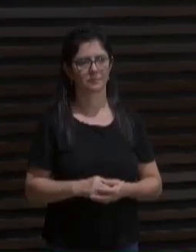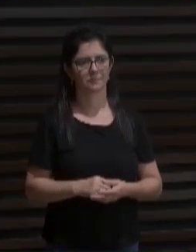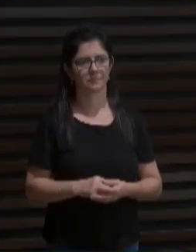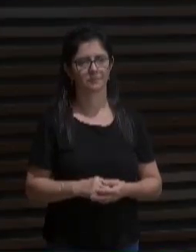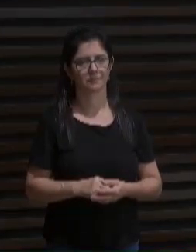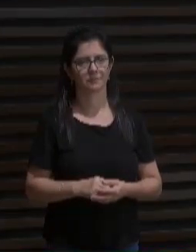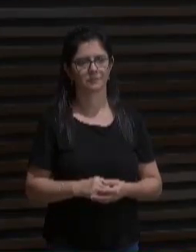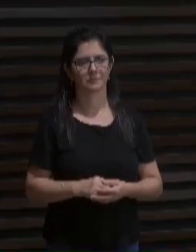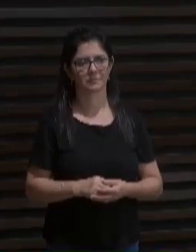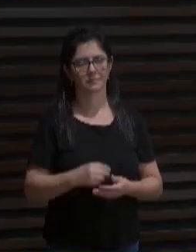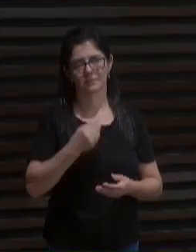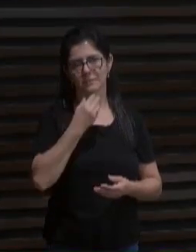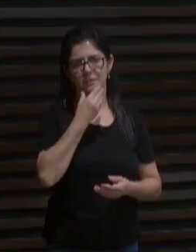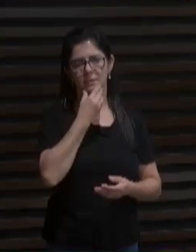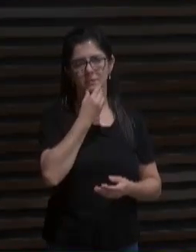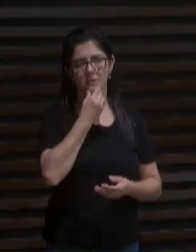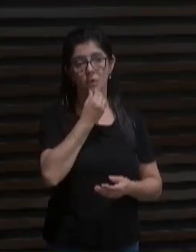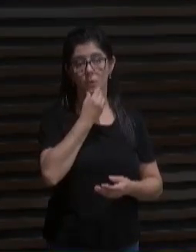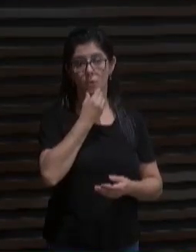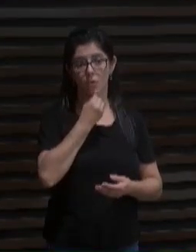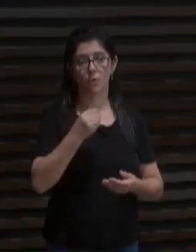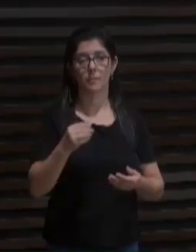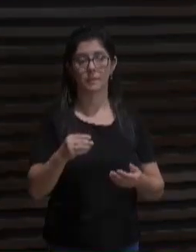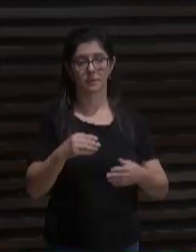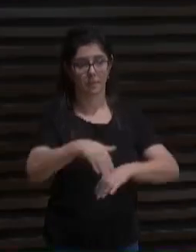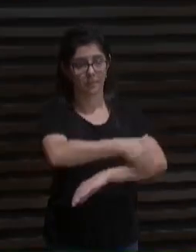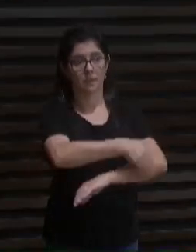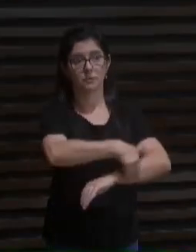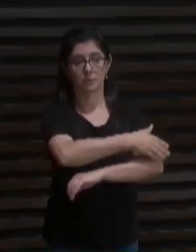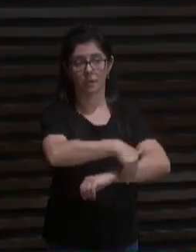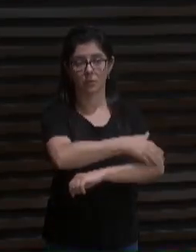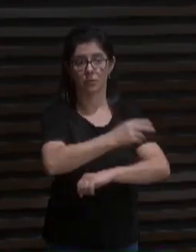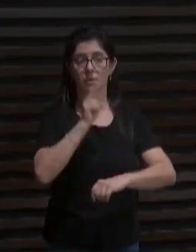Ele passou na rua e viu um grupo de prostitutas se